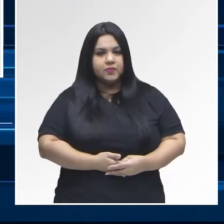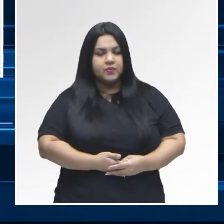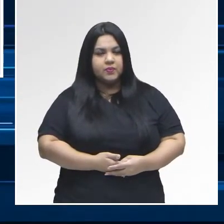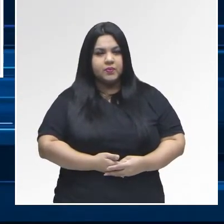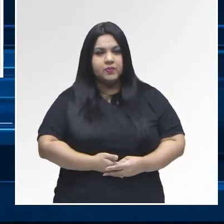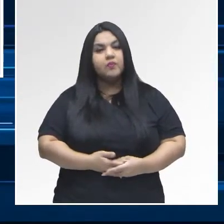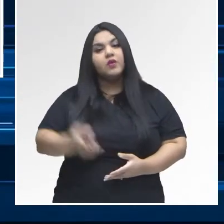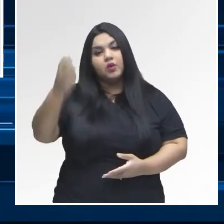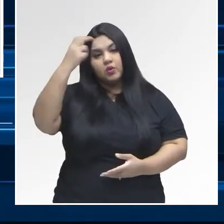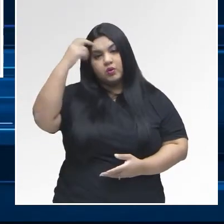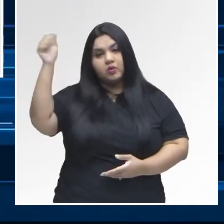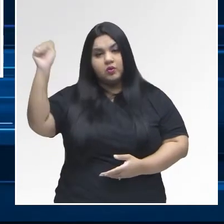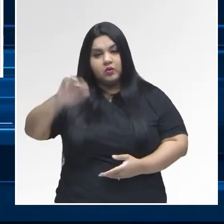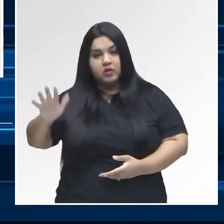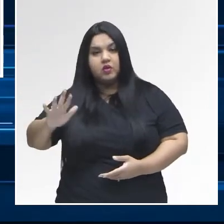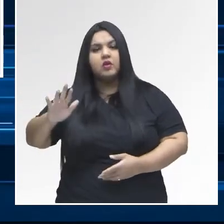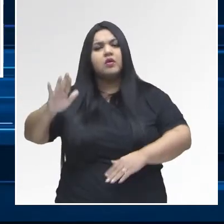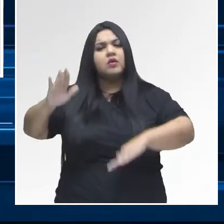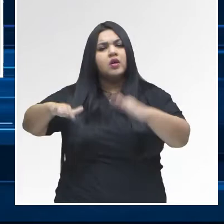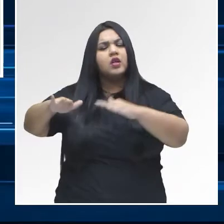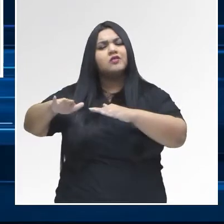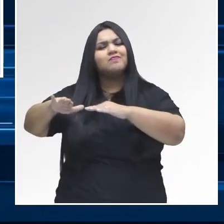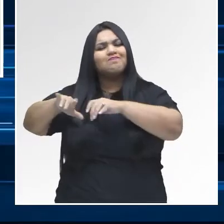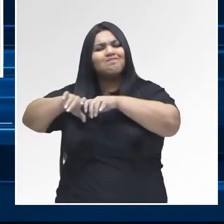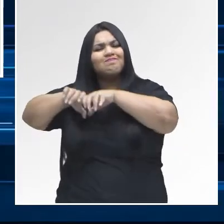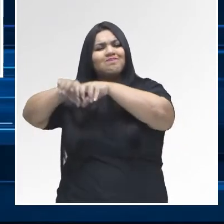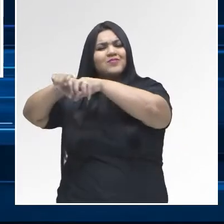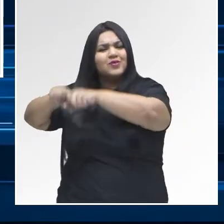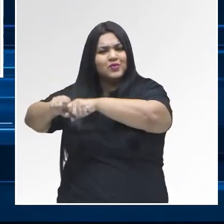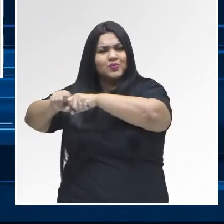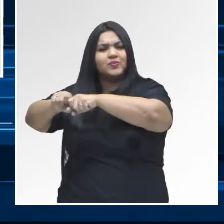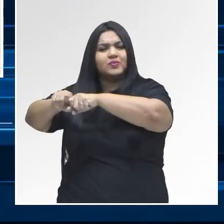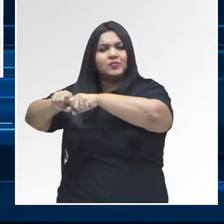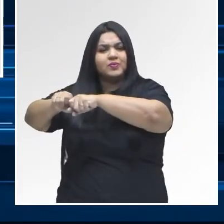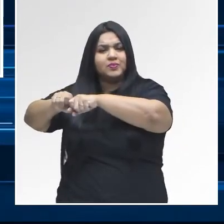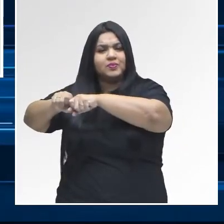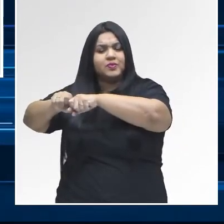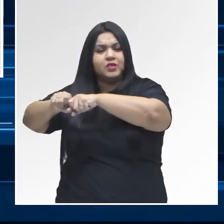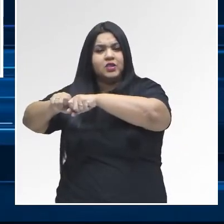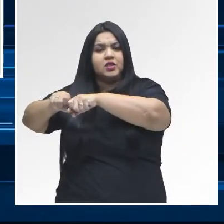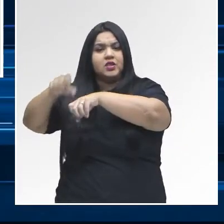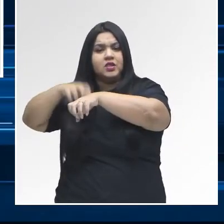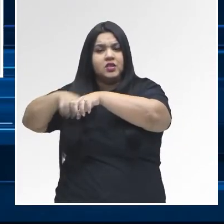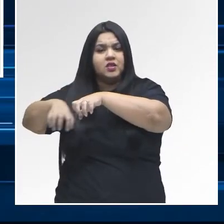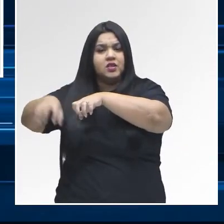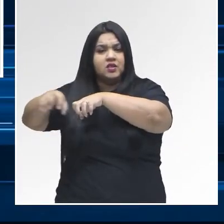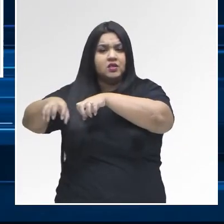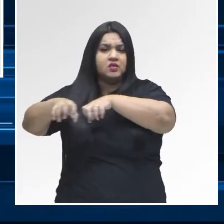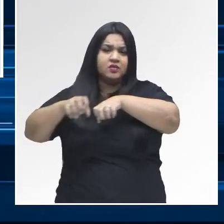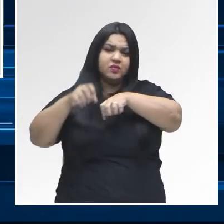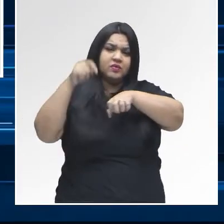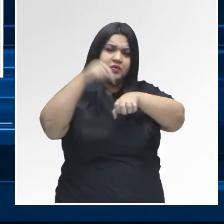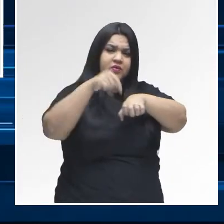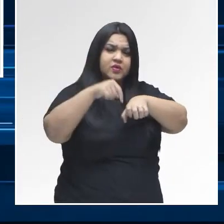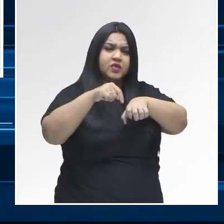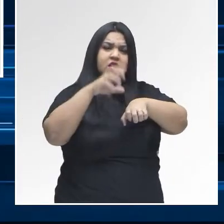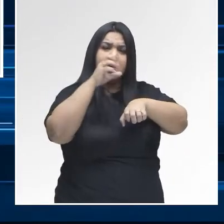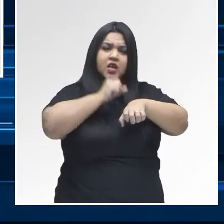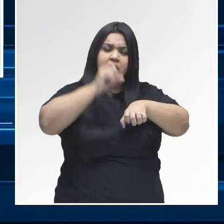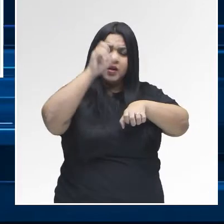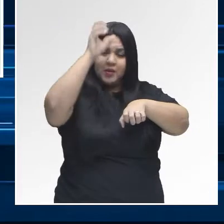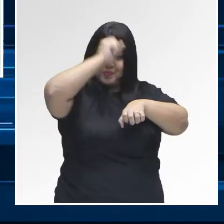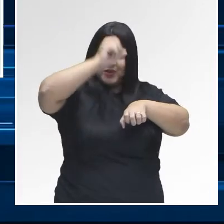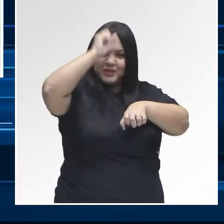A cultura africana foi geralmente suprimida pelos colonizadores. Na colônia, os escravos aprendiam português,